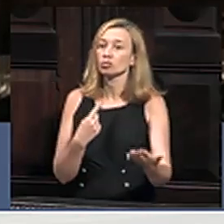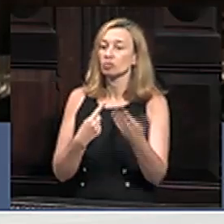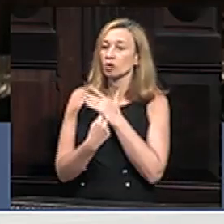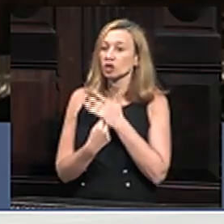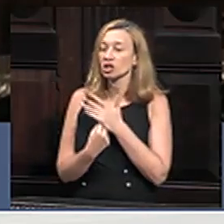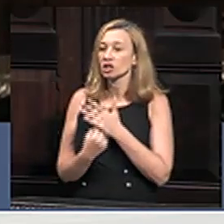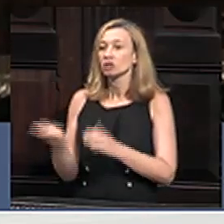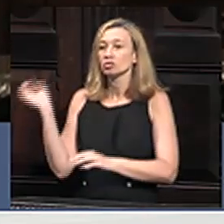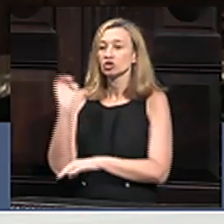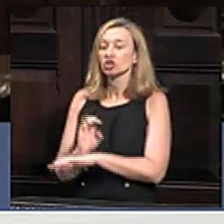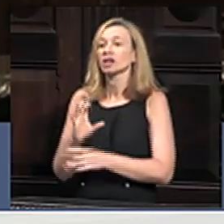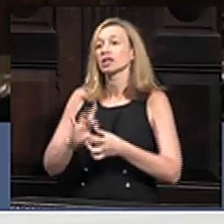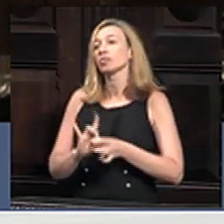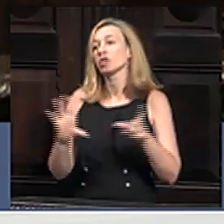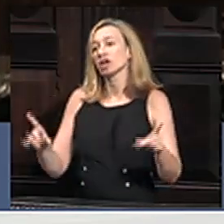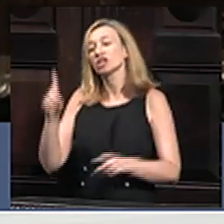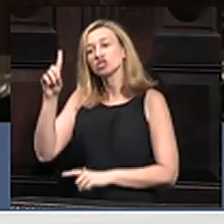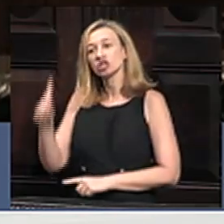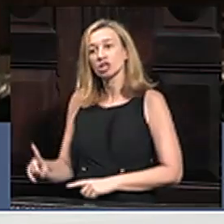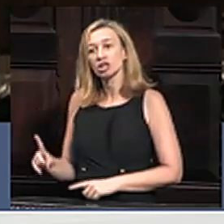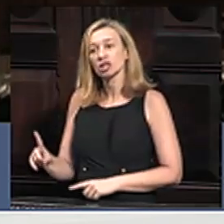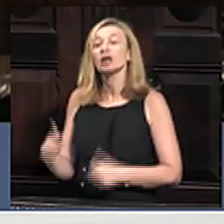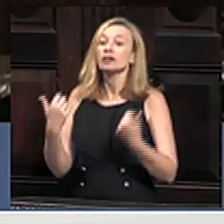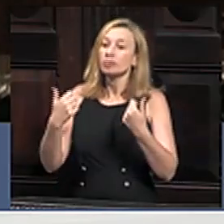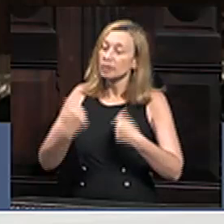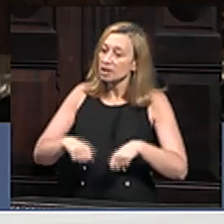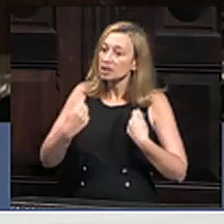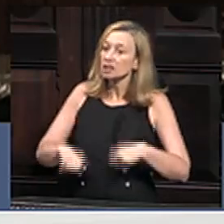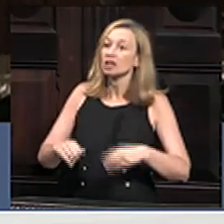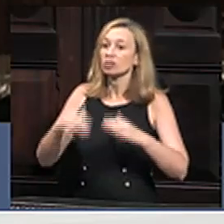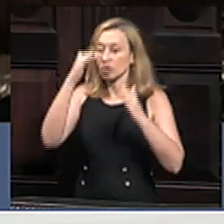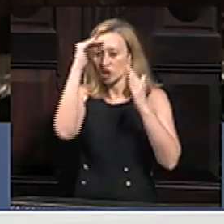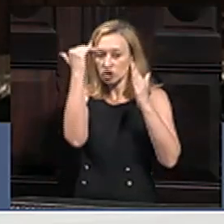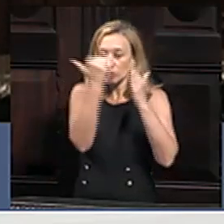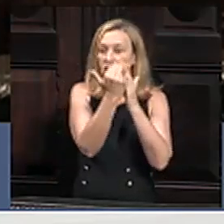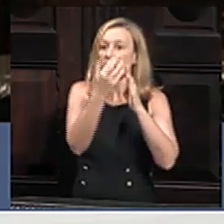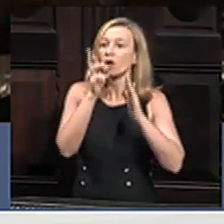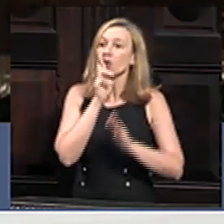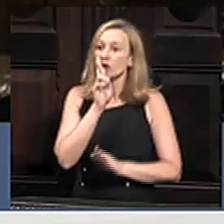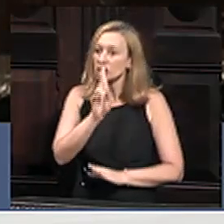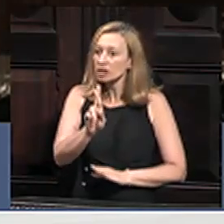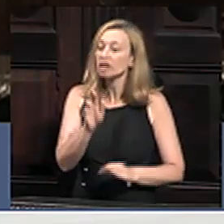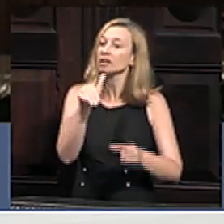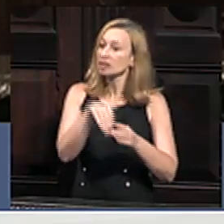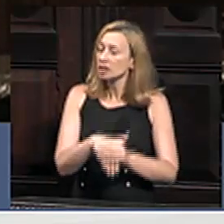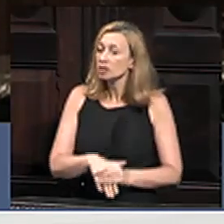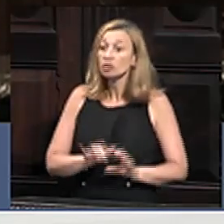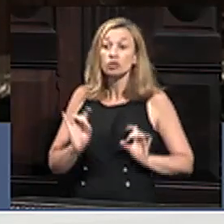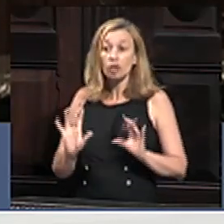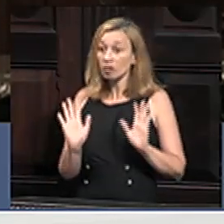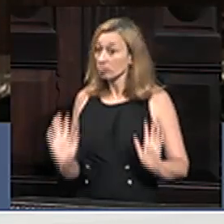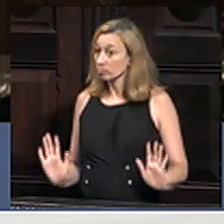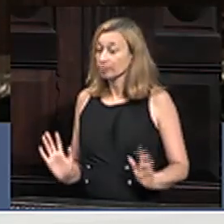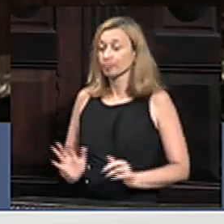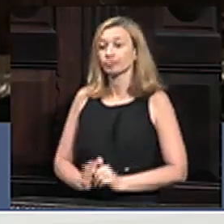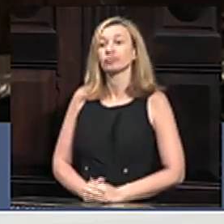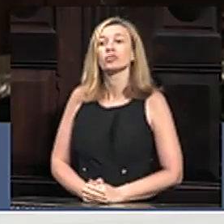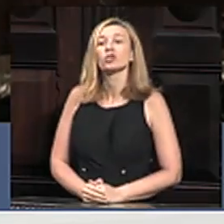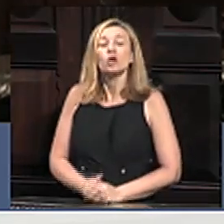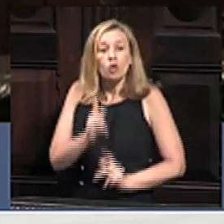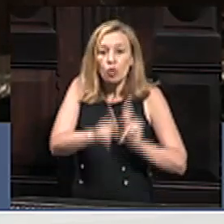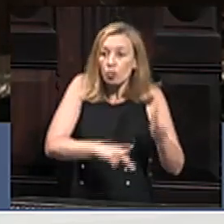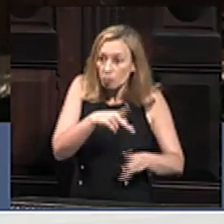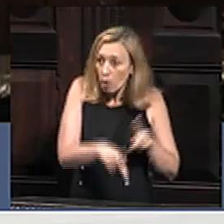de direito, nós temos que respeitar o resultado das eleições. O